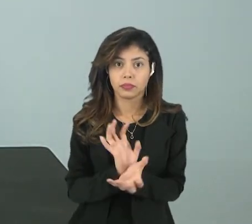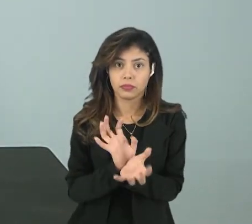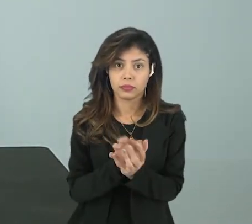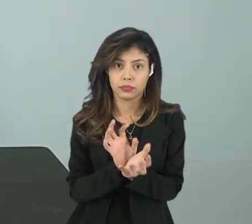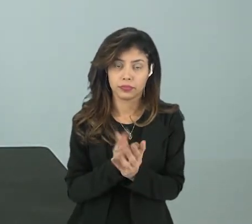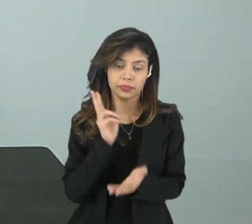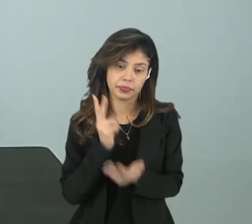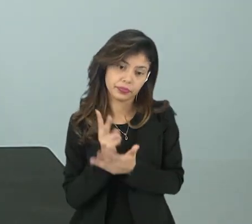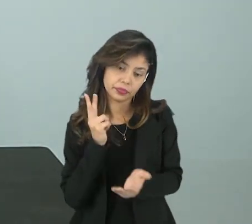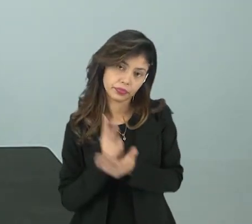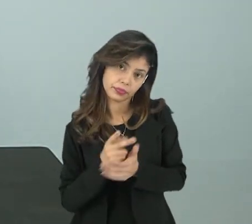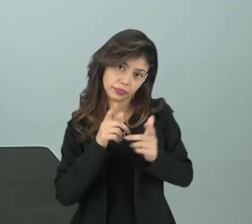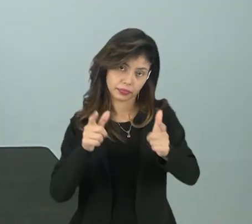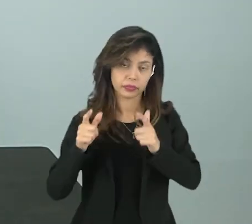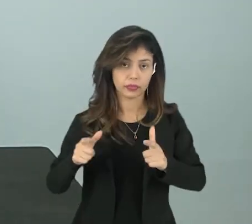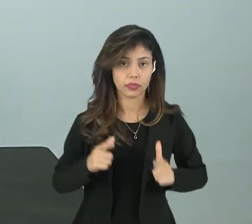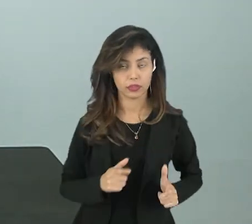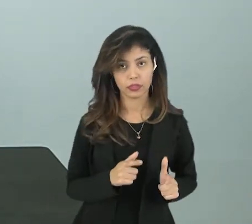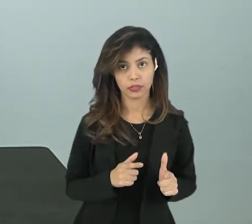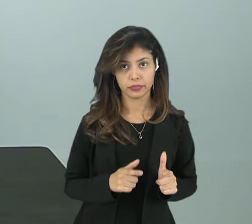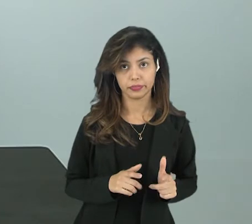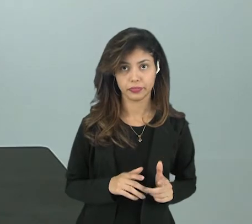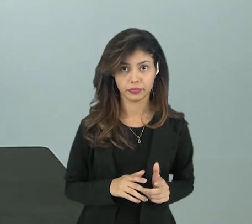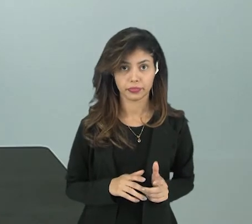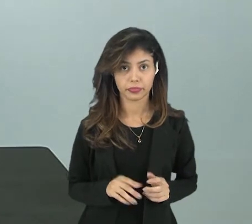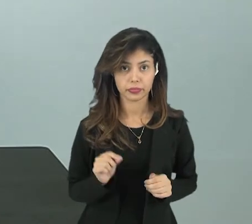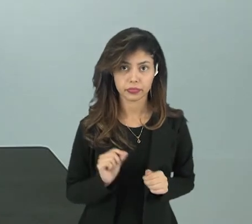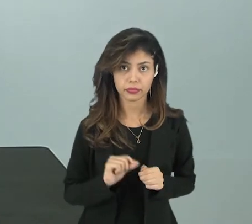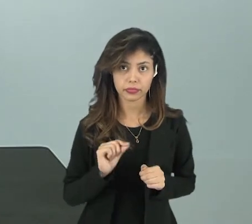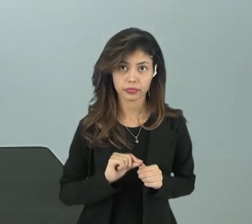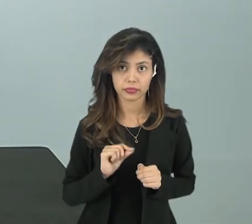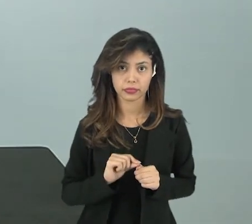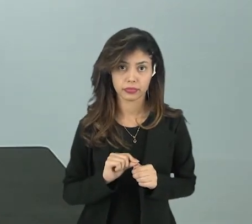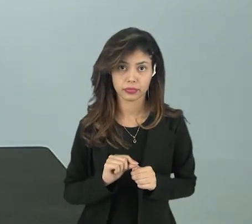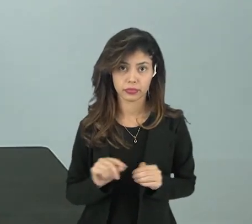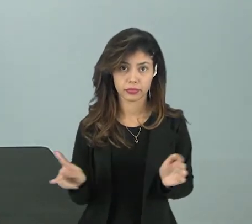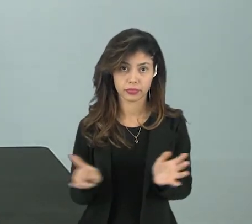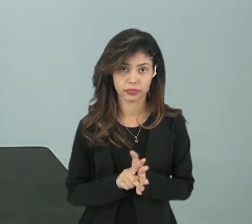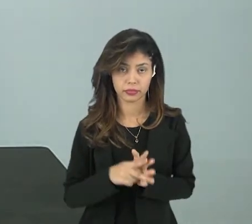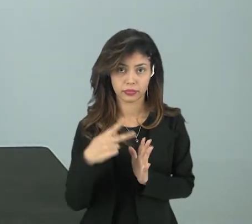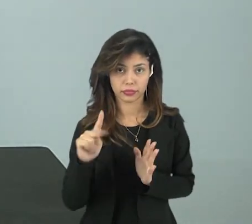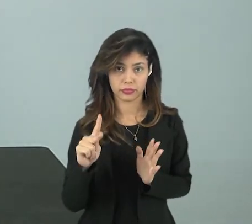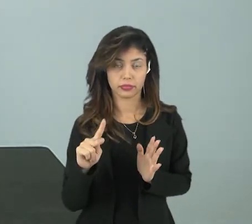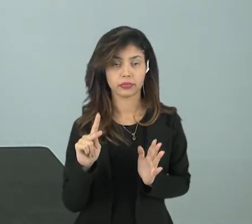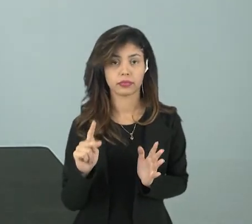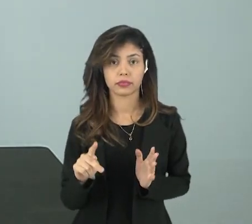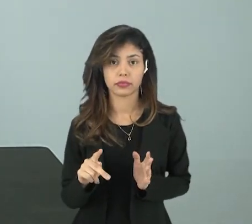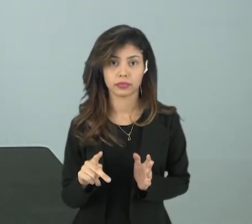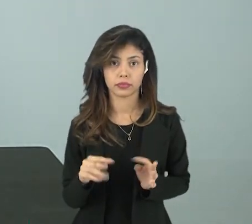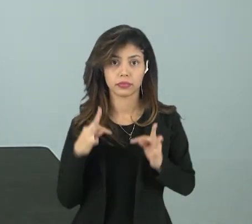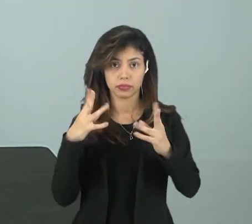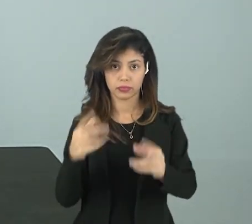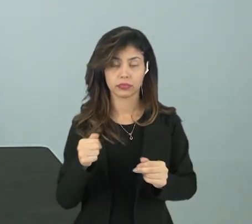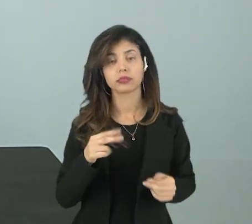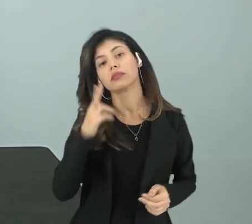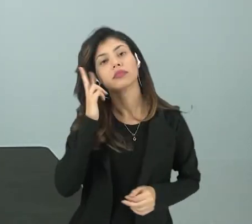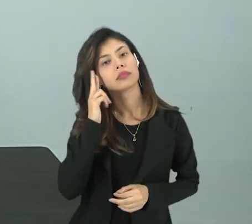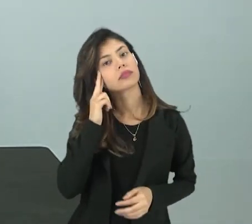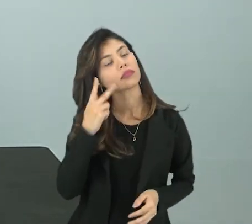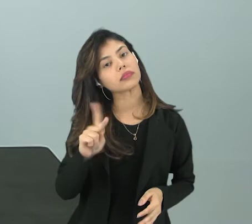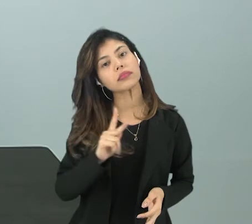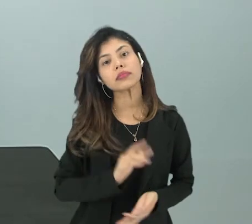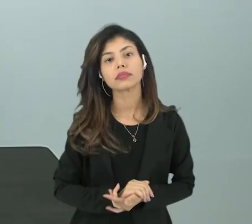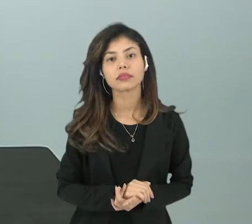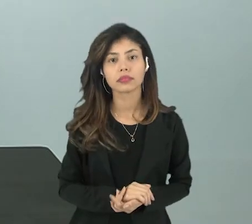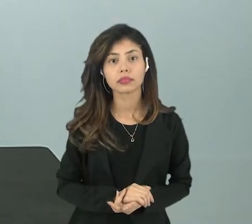natureza, mesmo num ambiente ali feito, né, para eles, que não é um ambiente totalmente natural,